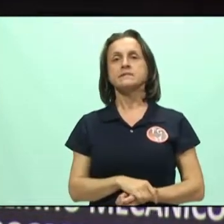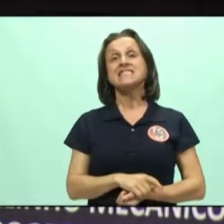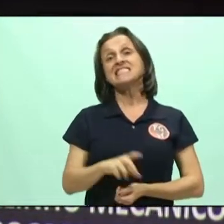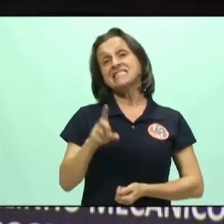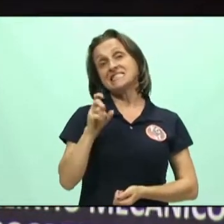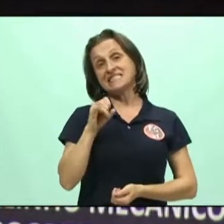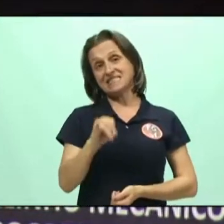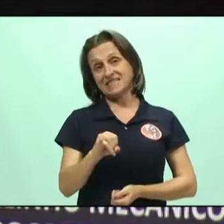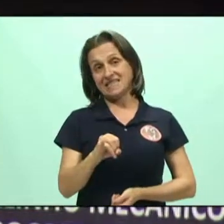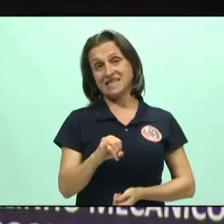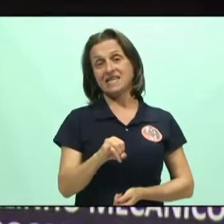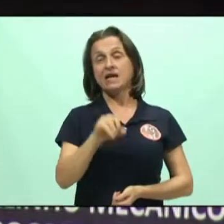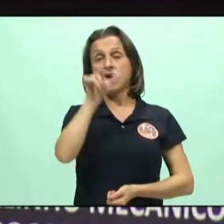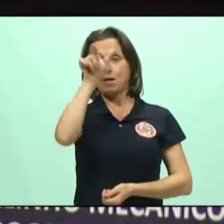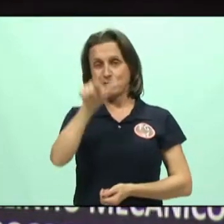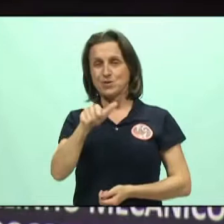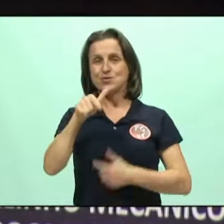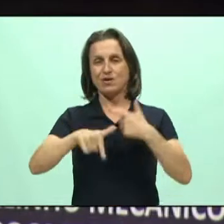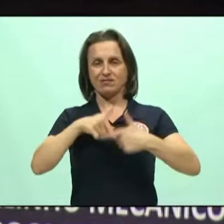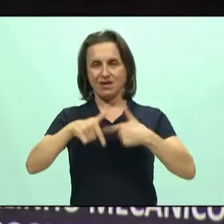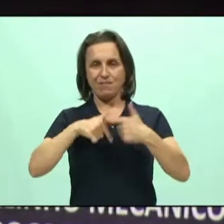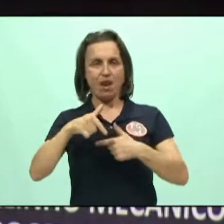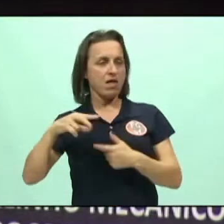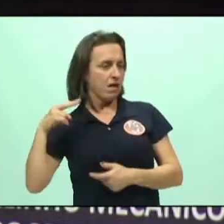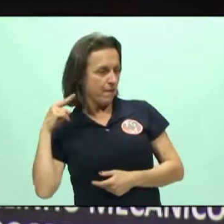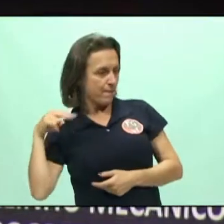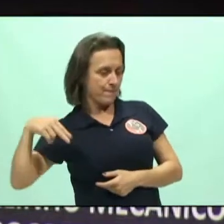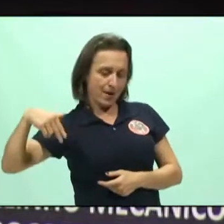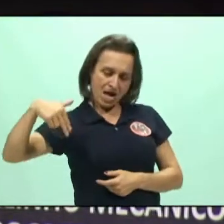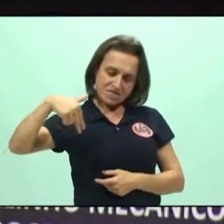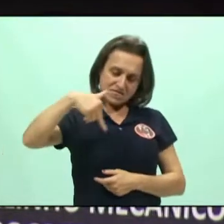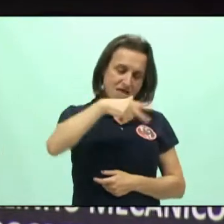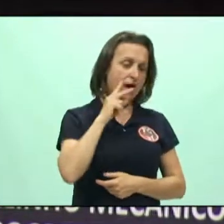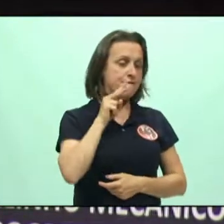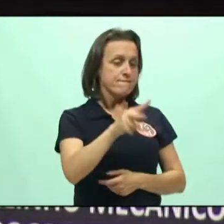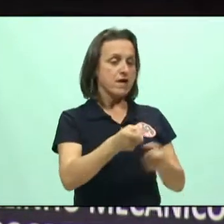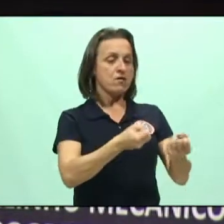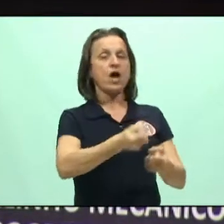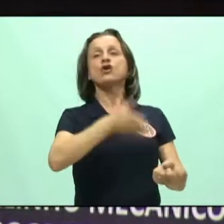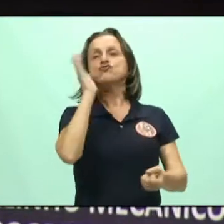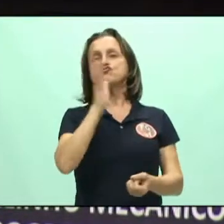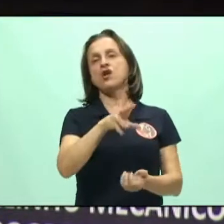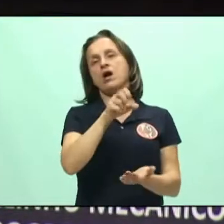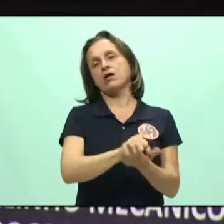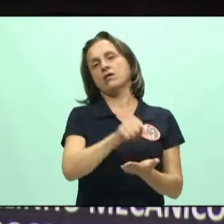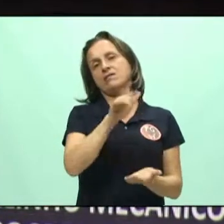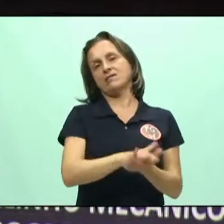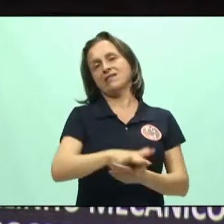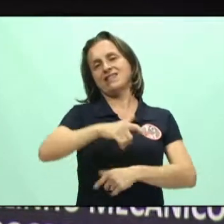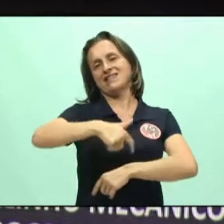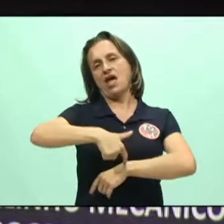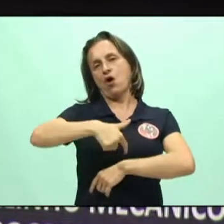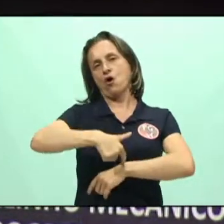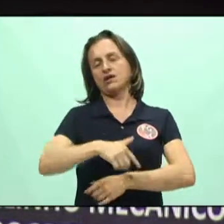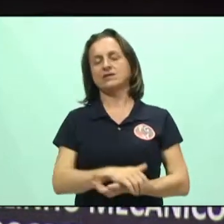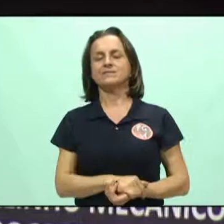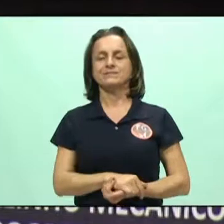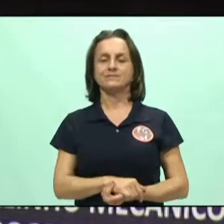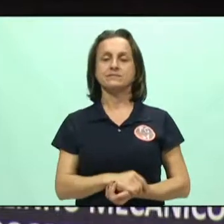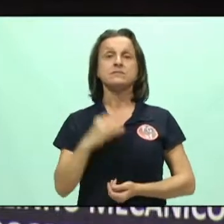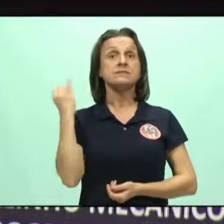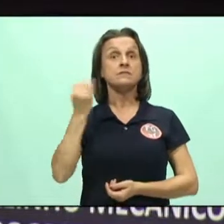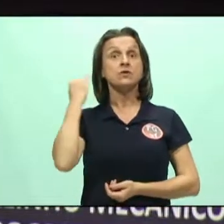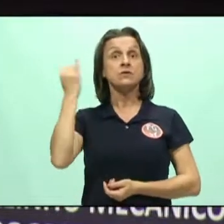o cara já é multado é então é a importância do desse